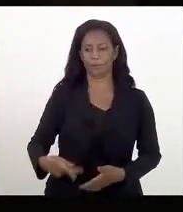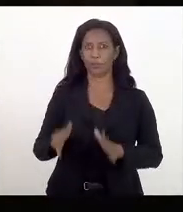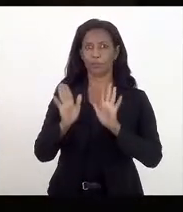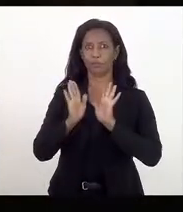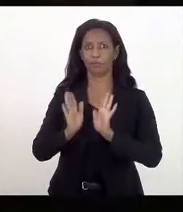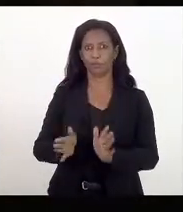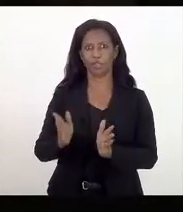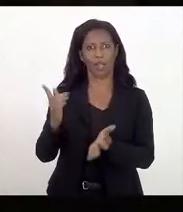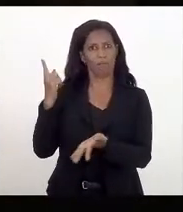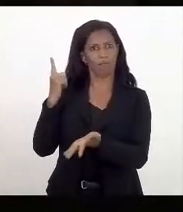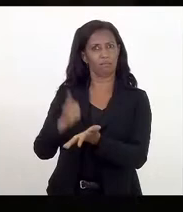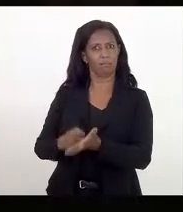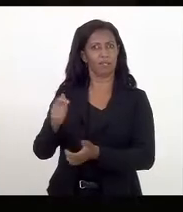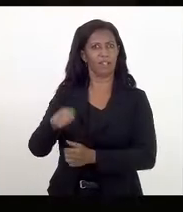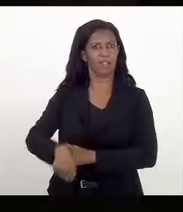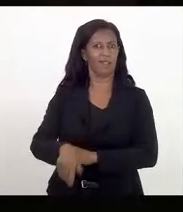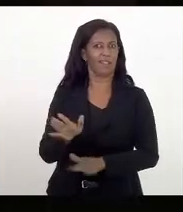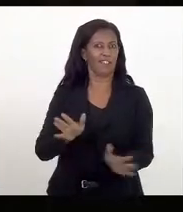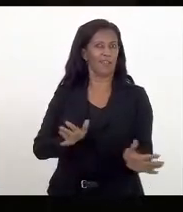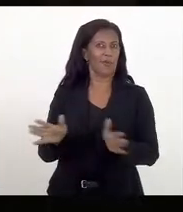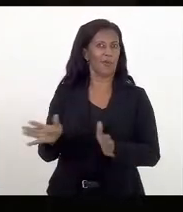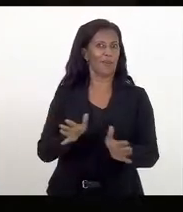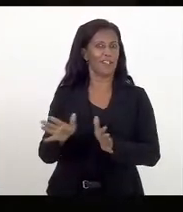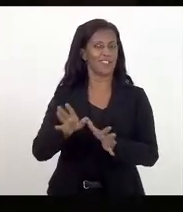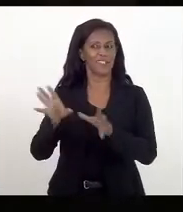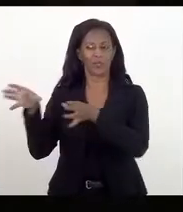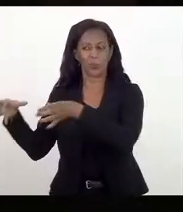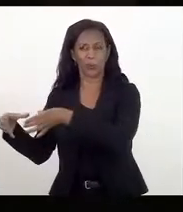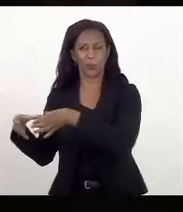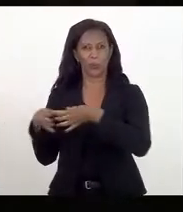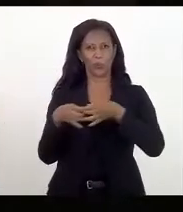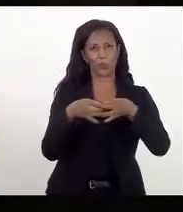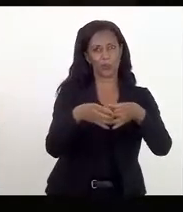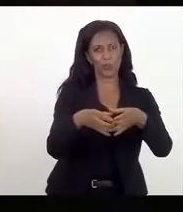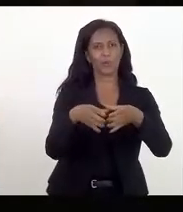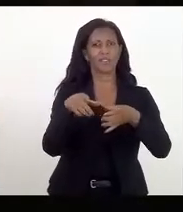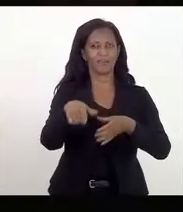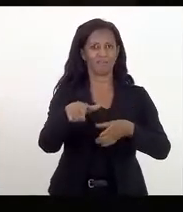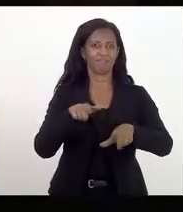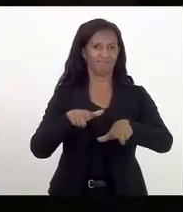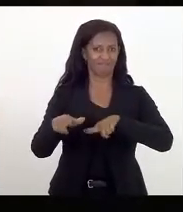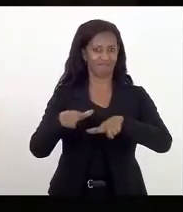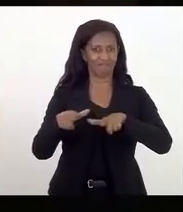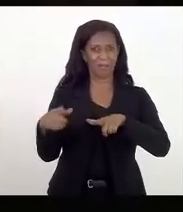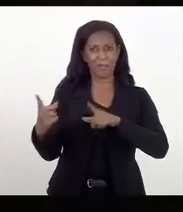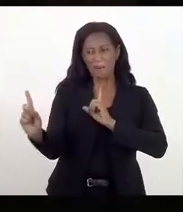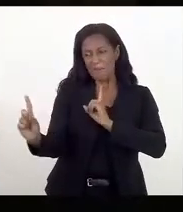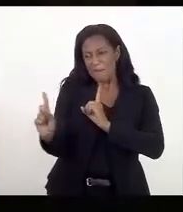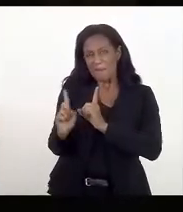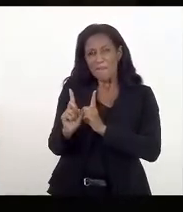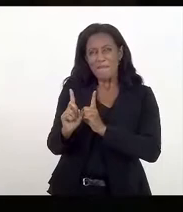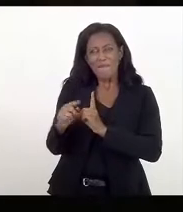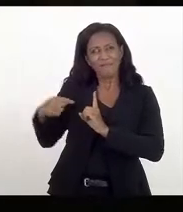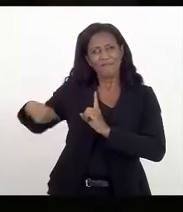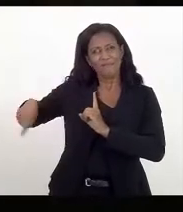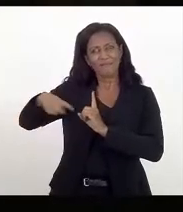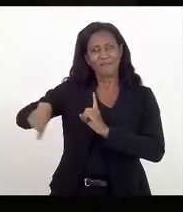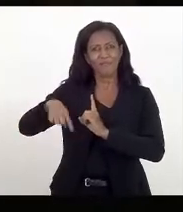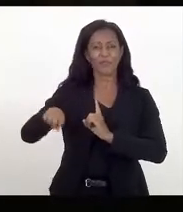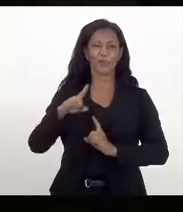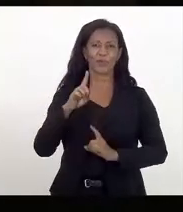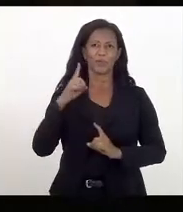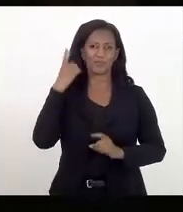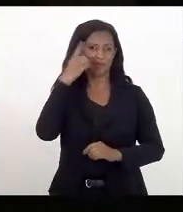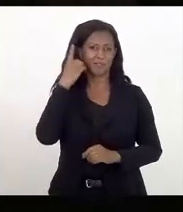determinar aqui um pequeno acesso de um quantitativo desses trabalhadores aqui mais próximos da gente, que todos os deputados